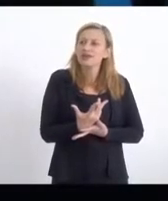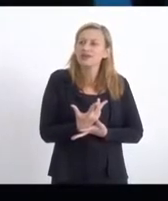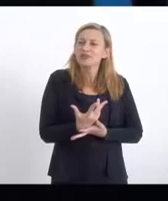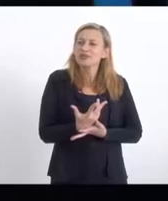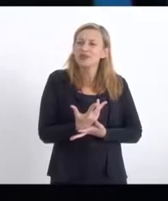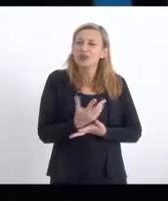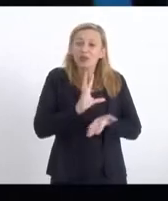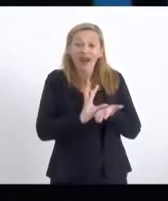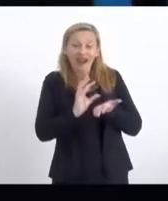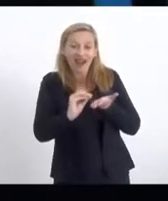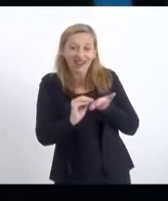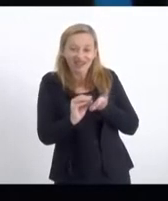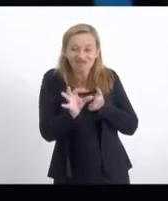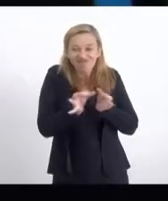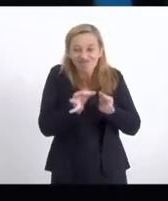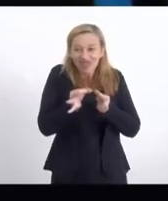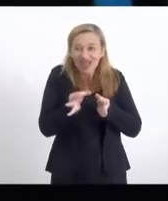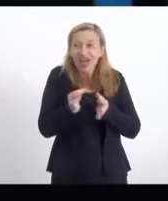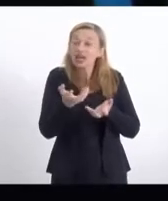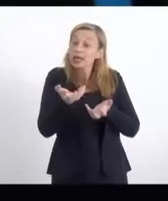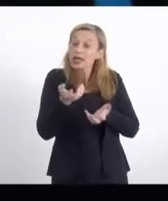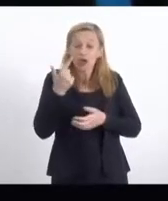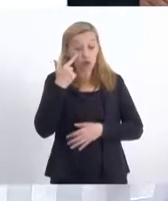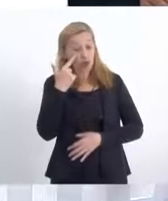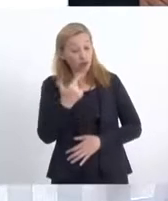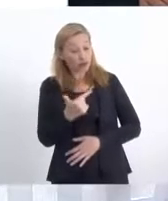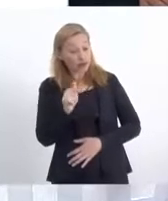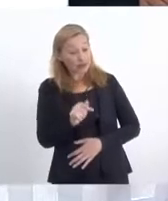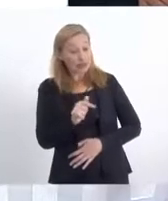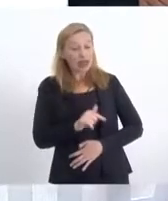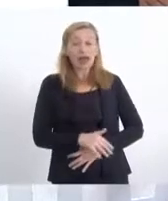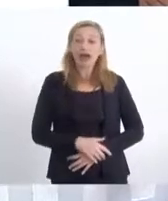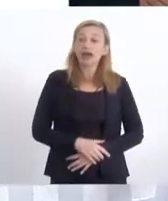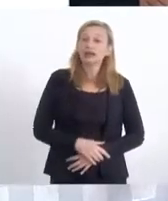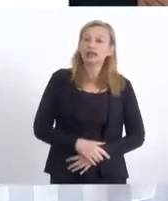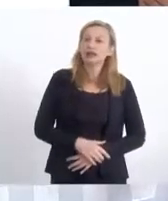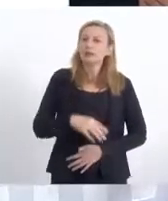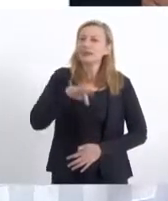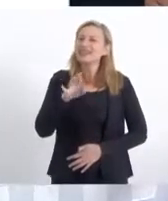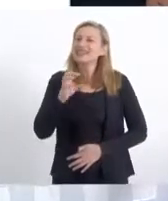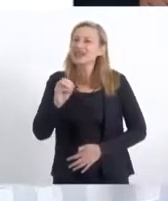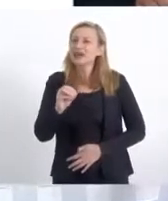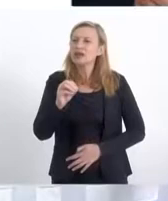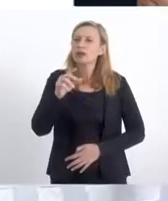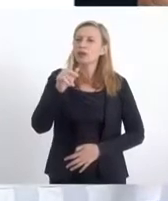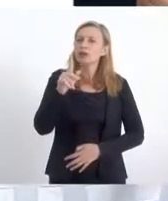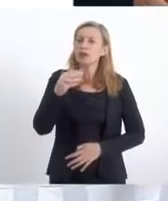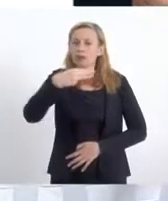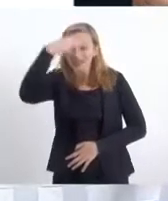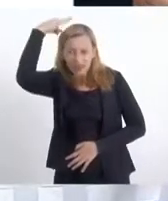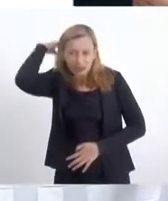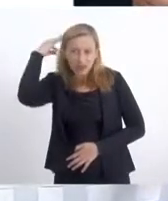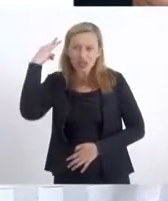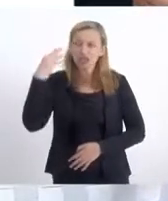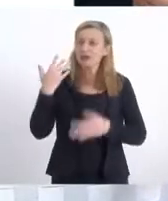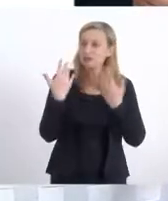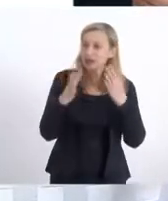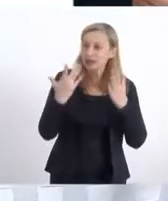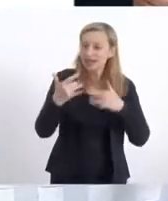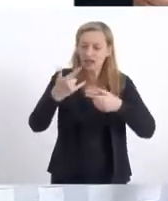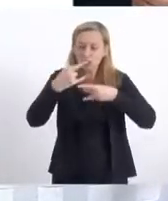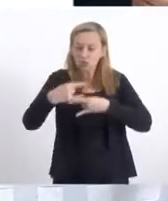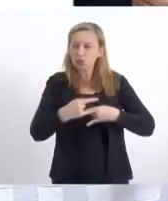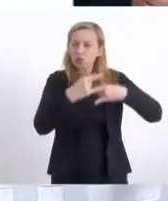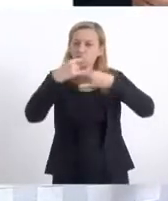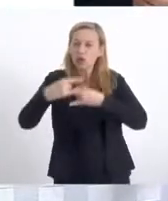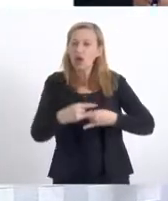uma ata. Queria que, estou vendo aqui o Marcelo Pacheco saudá-lo aqui no Zoom, o